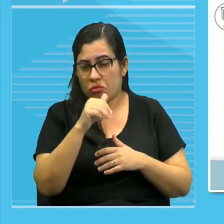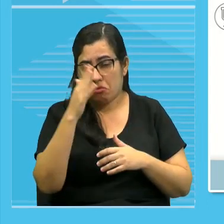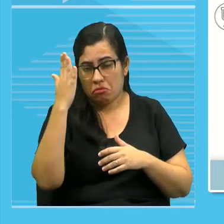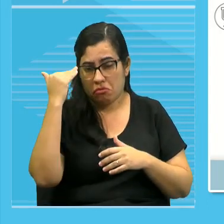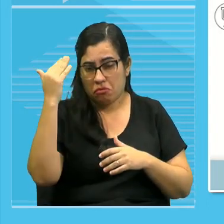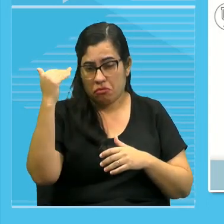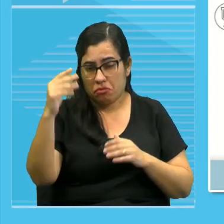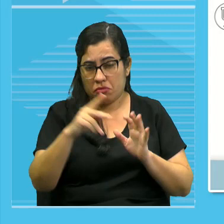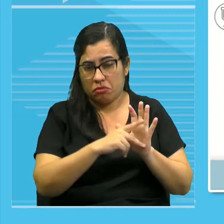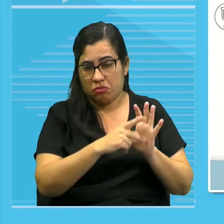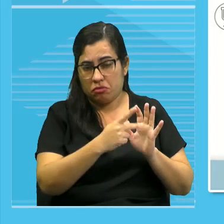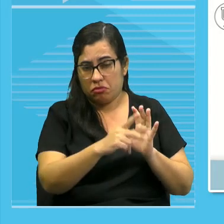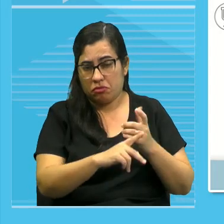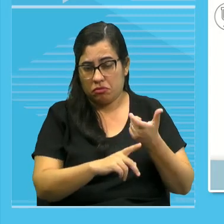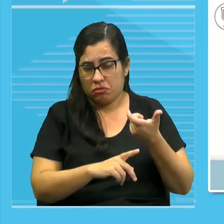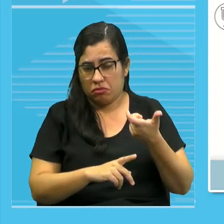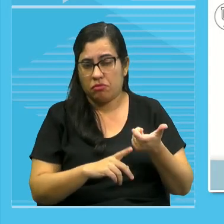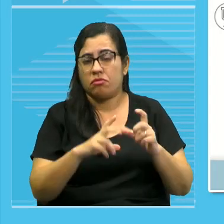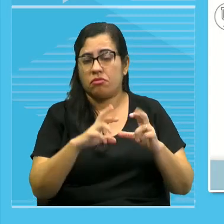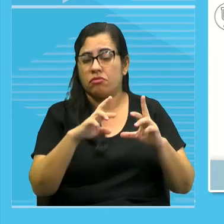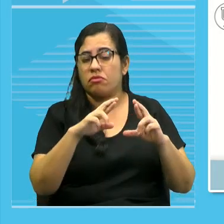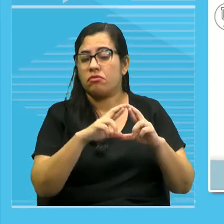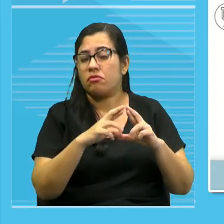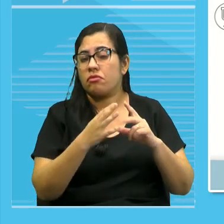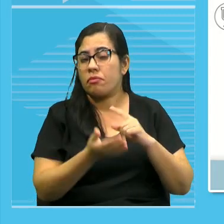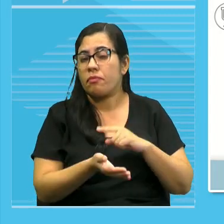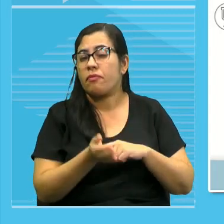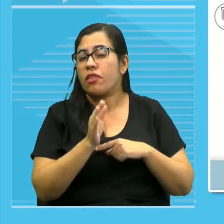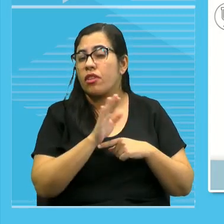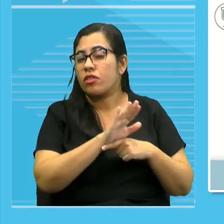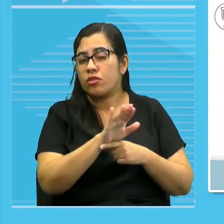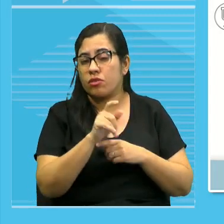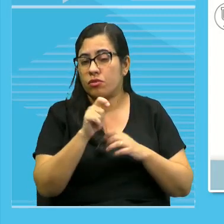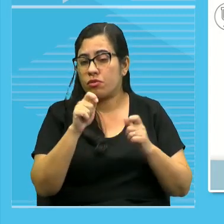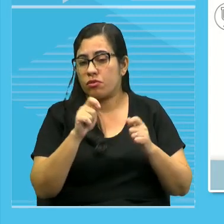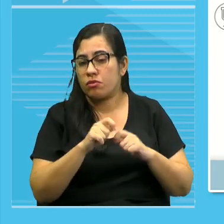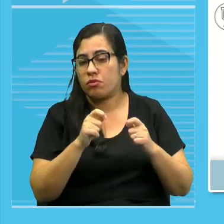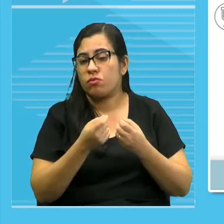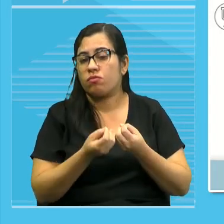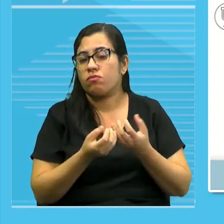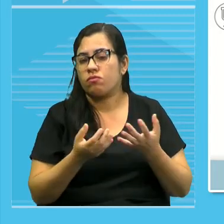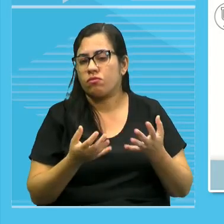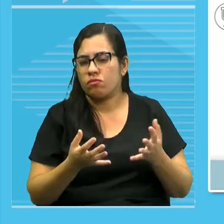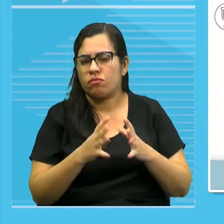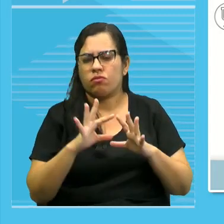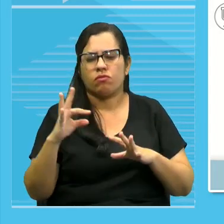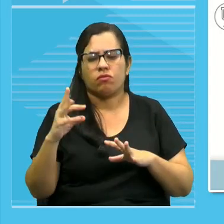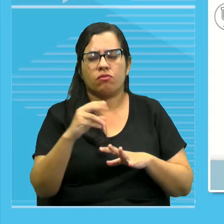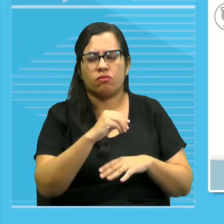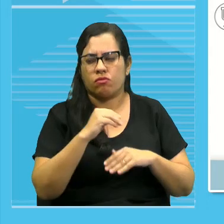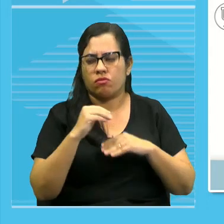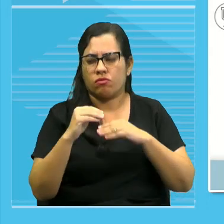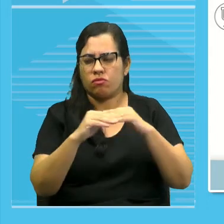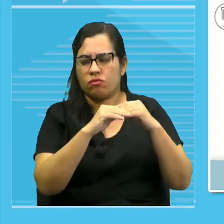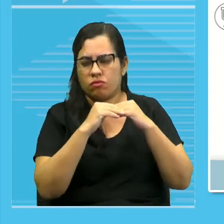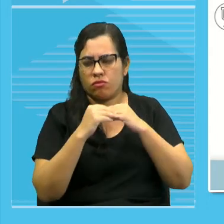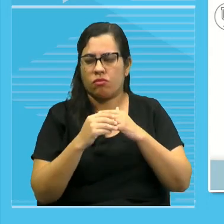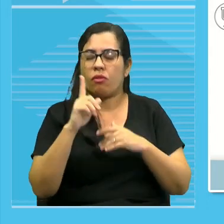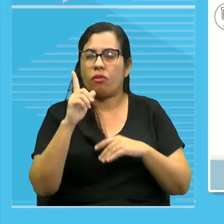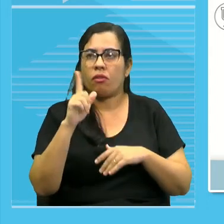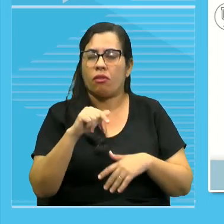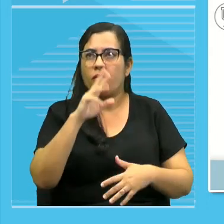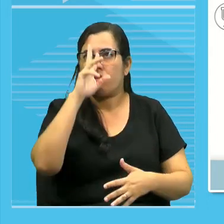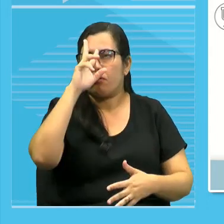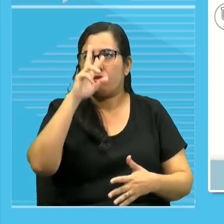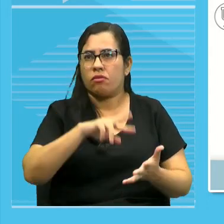do termo reciclar ajuda ao acordo global de uma verdadeira definição